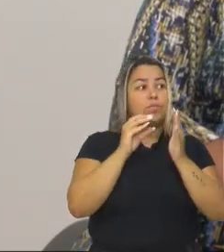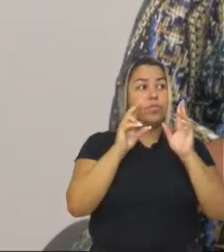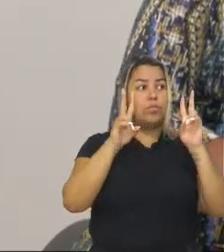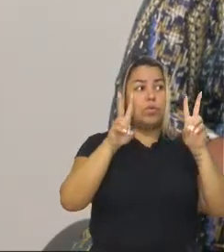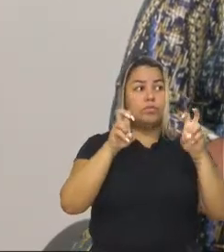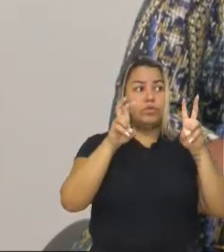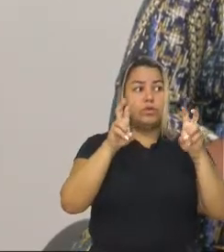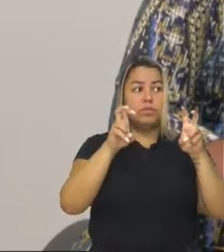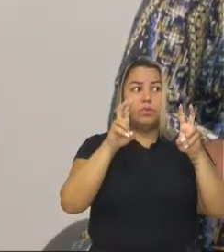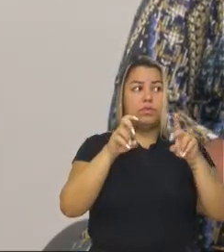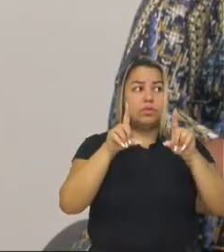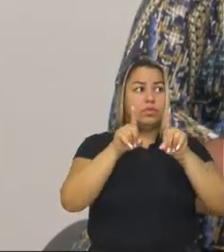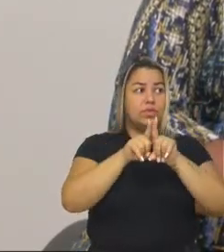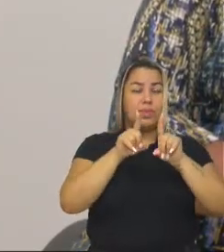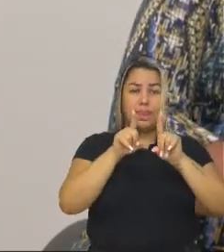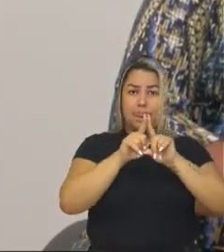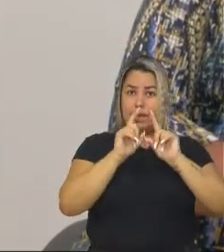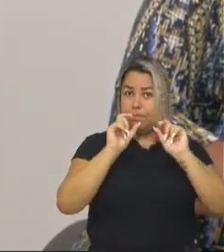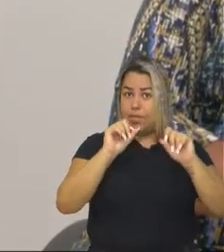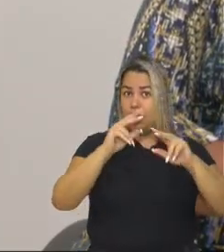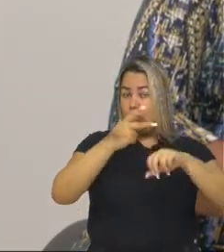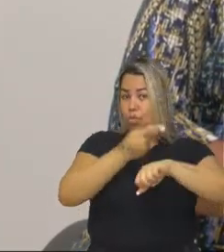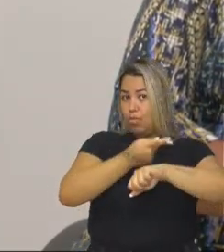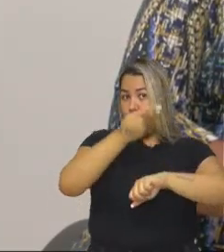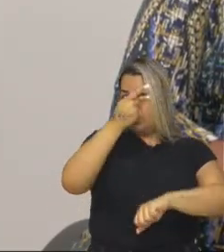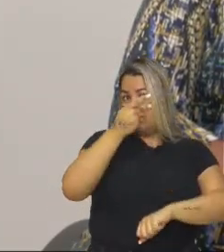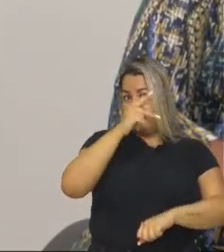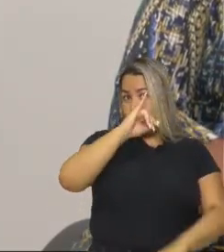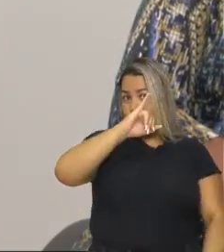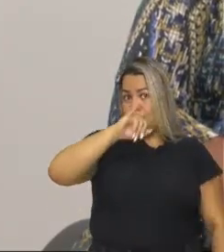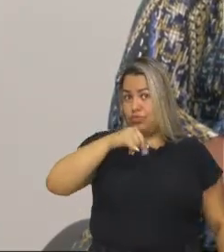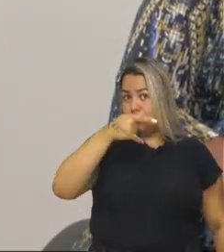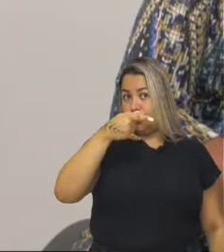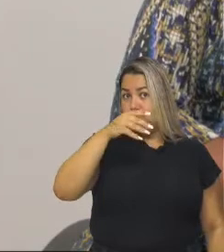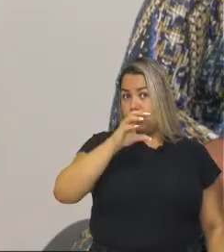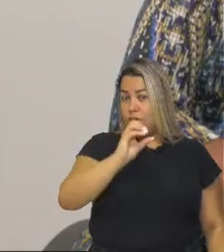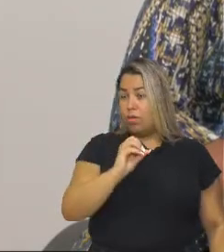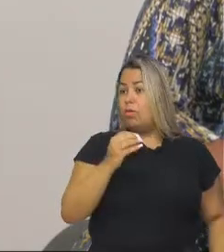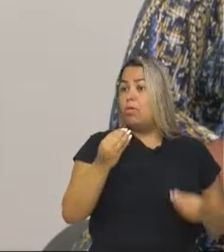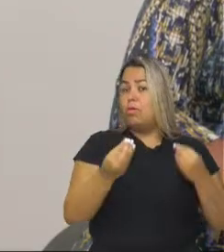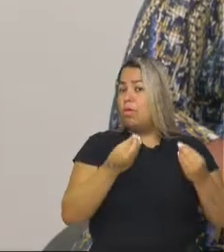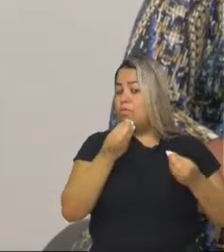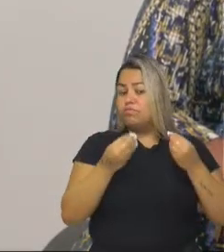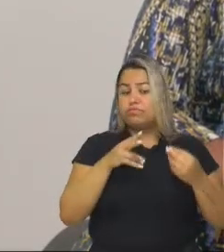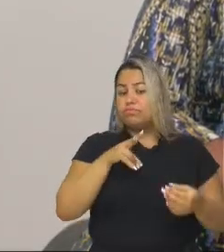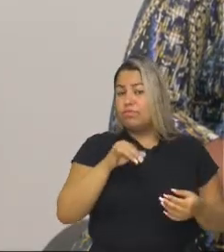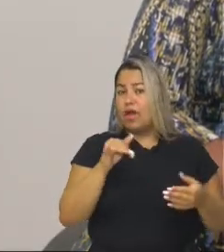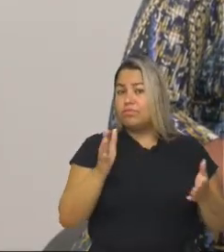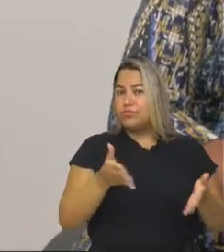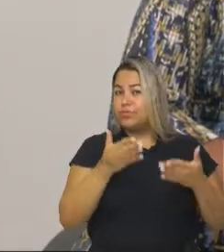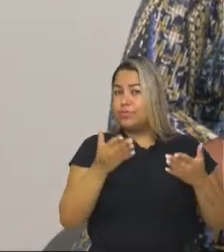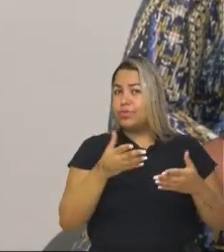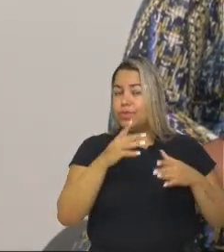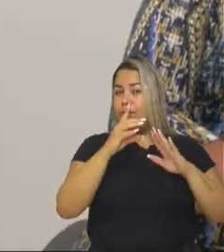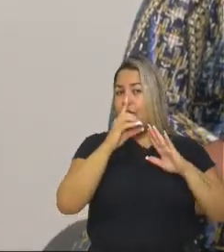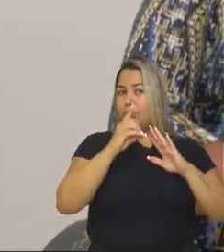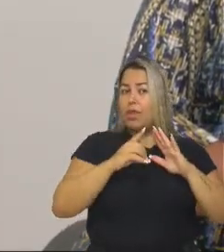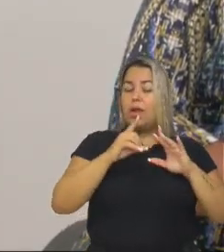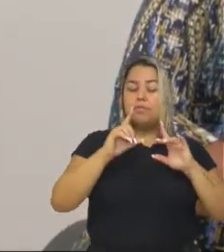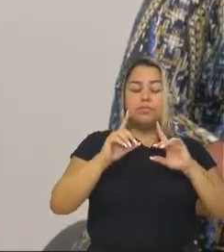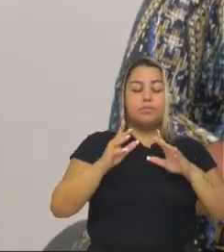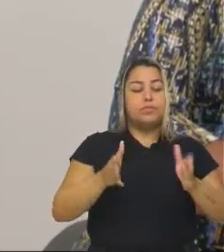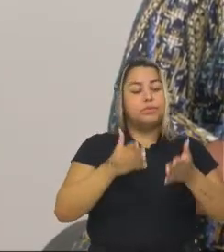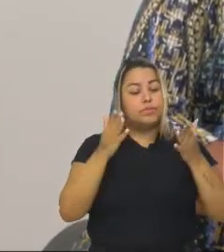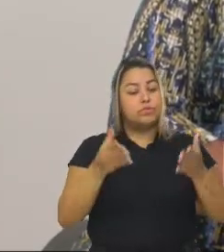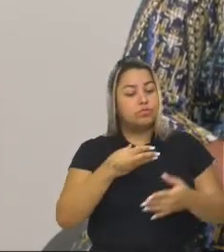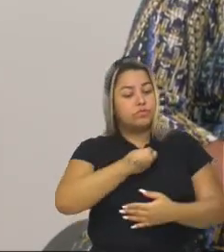que atravessam o Prêmio João W. Nery, né? Pensar como que a gente vai atuando na promoção de dignidade, promoção de vida,